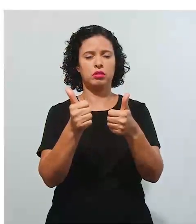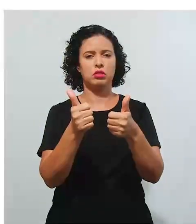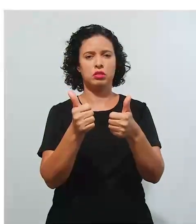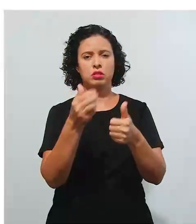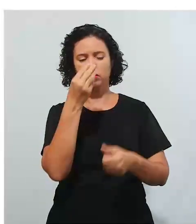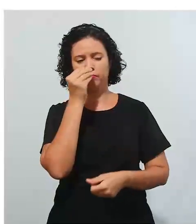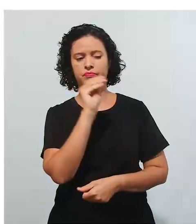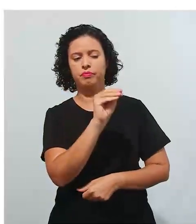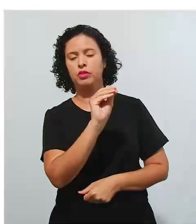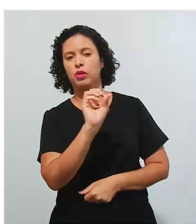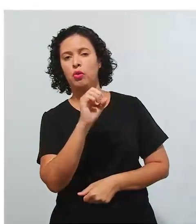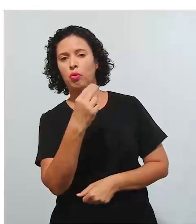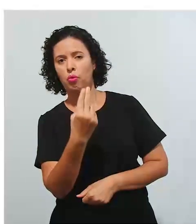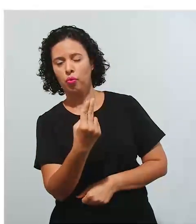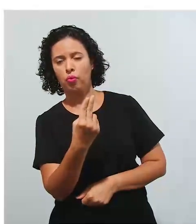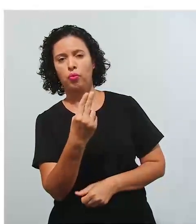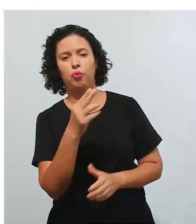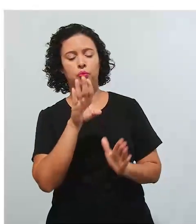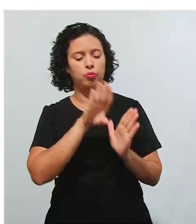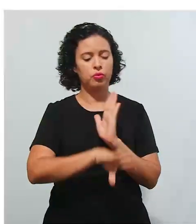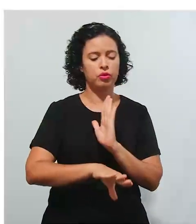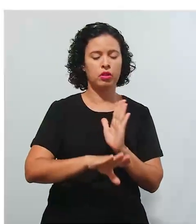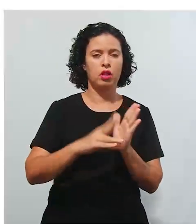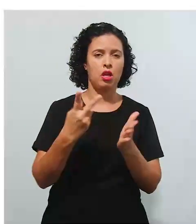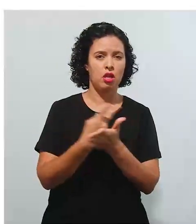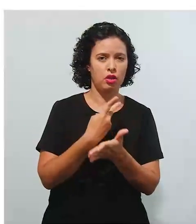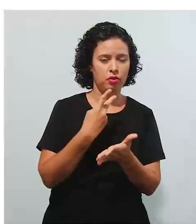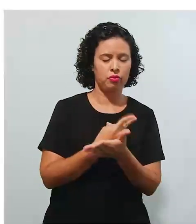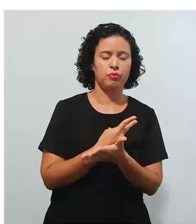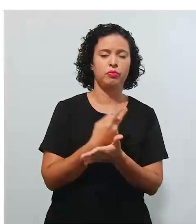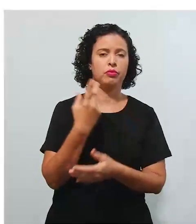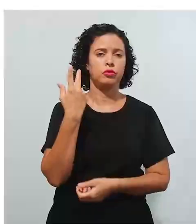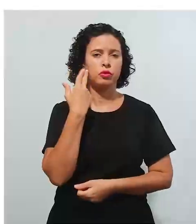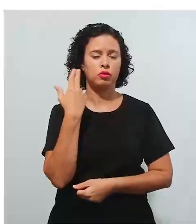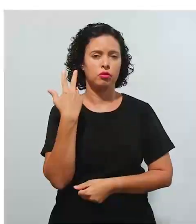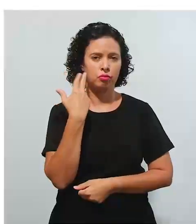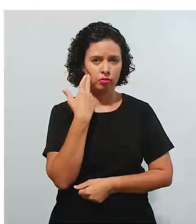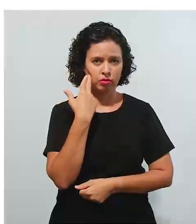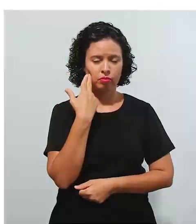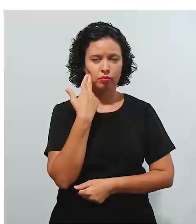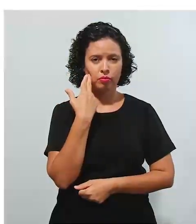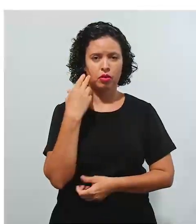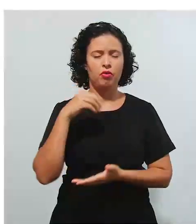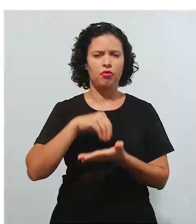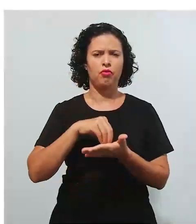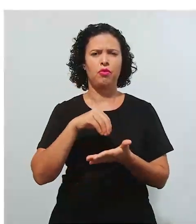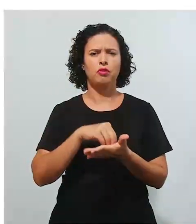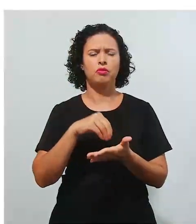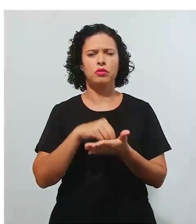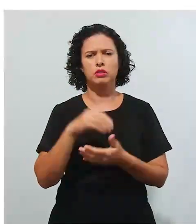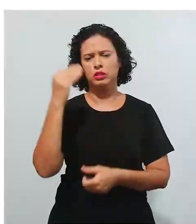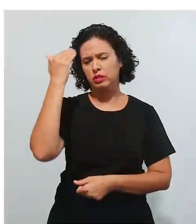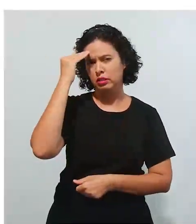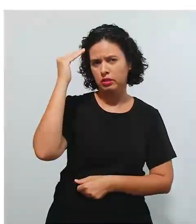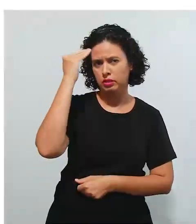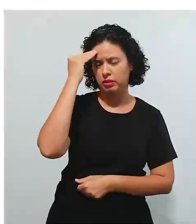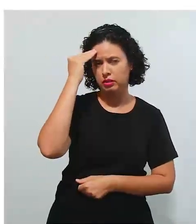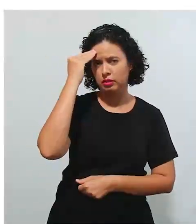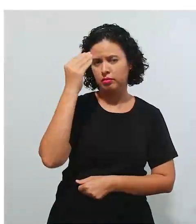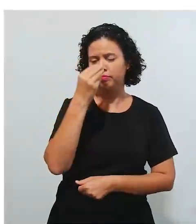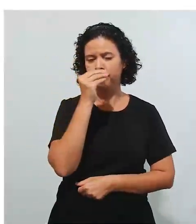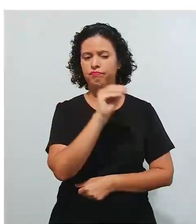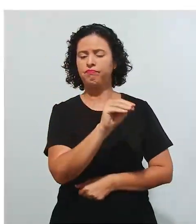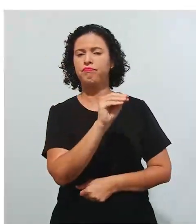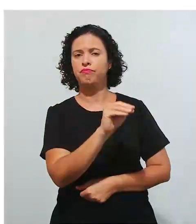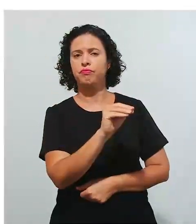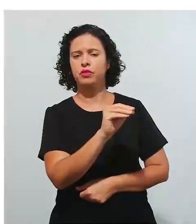ou contemplado, erros comuns ou absurdos, ingenuidades ou falta de compreensão, negligência ou